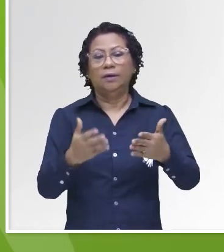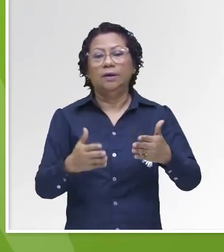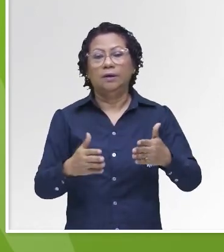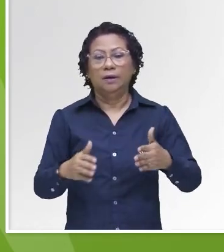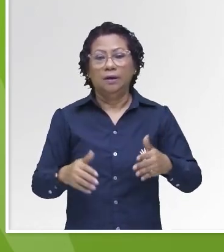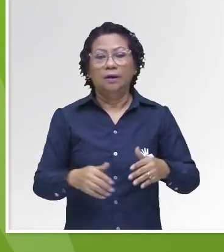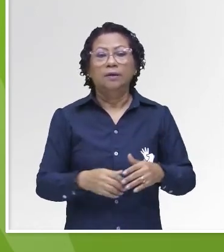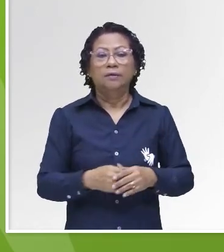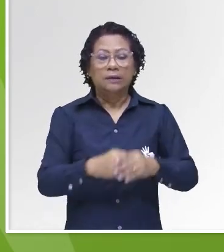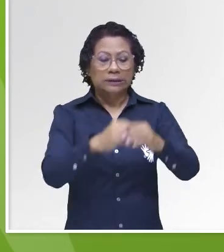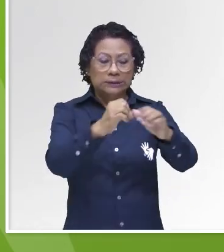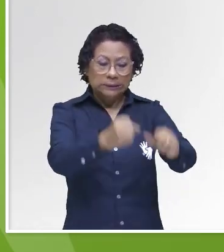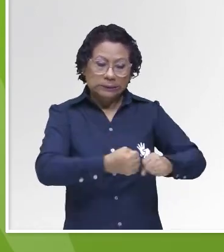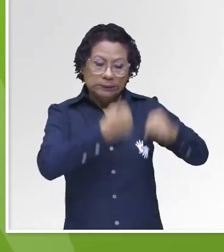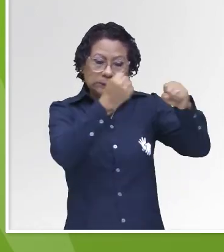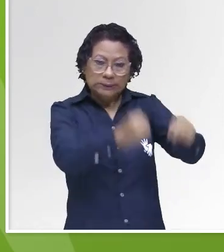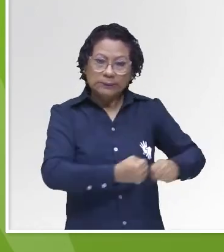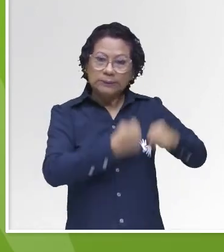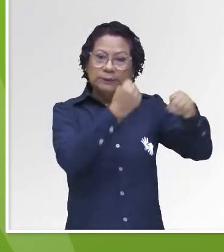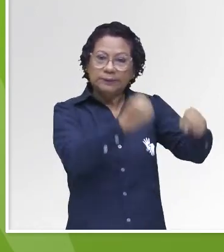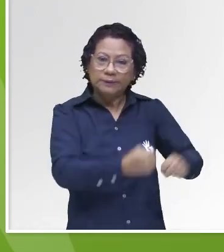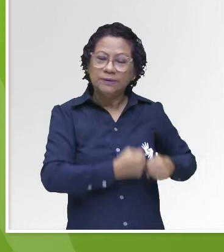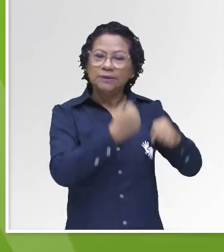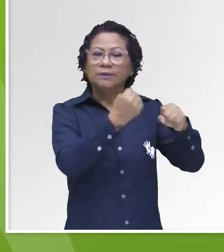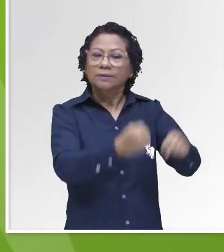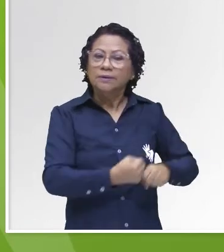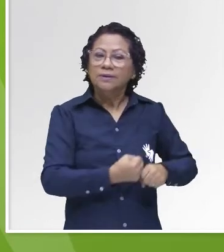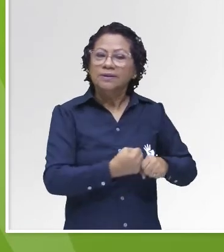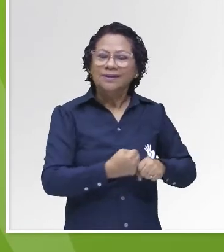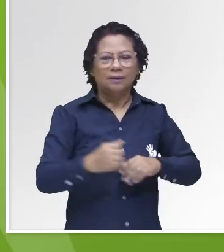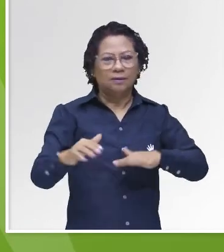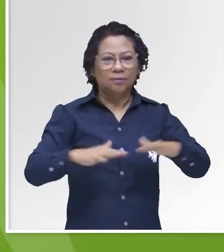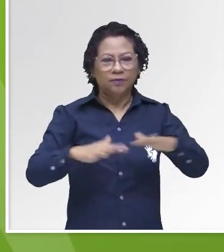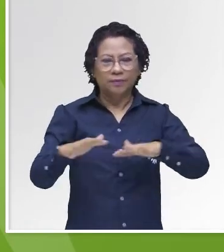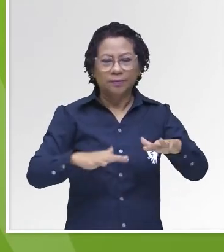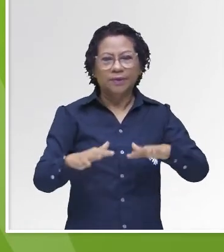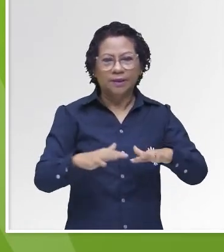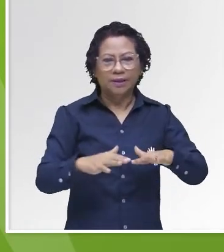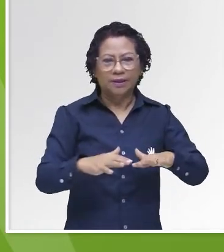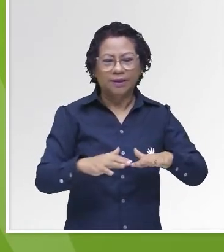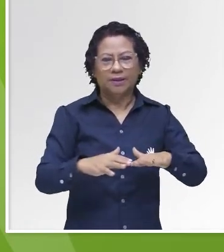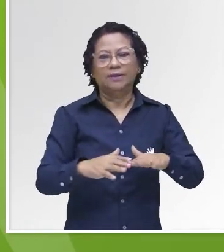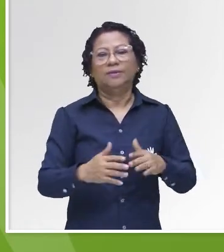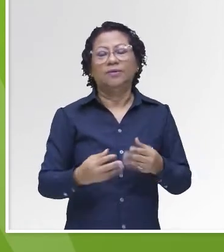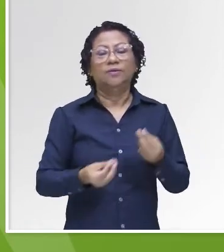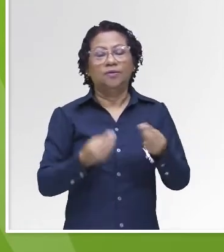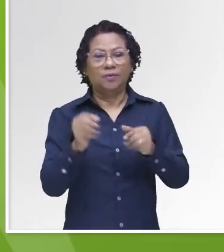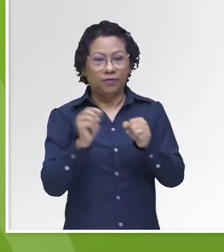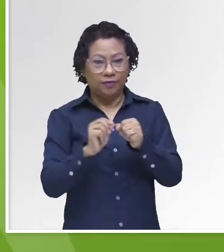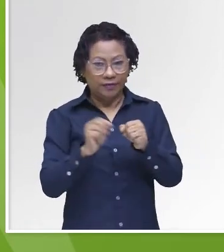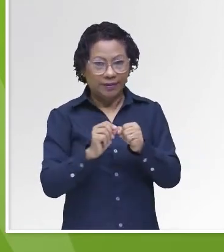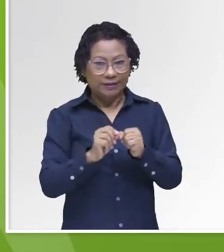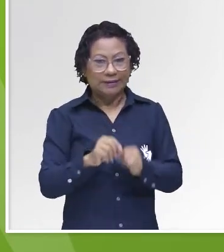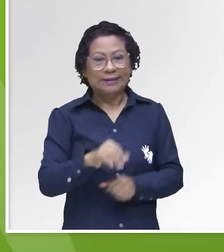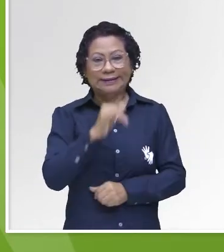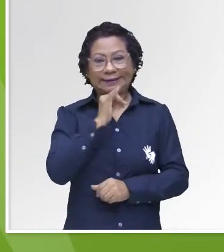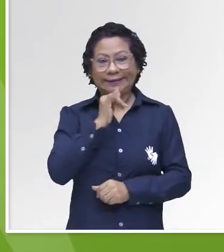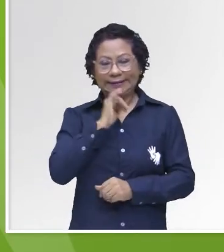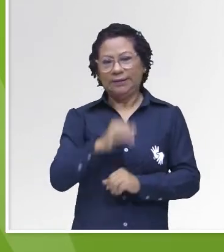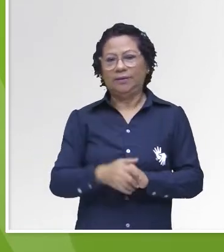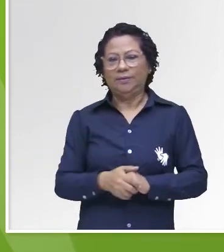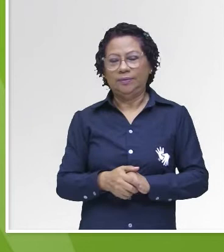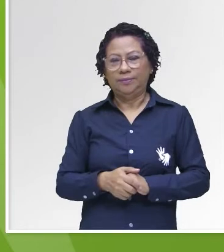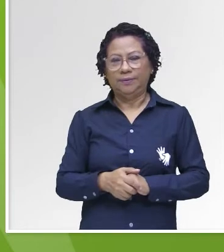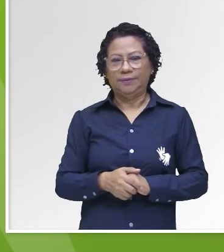então o movimento do meu barco vai ser no sentido contrário, certo? O que diz o princípio